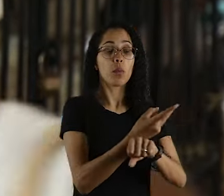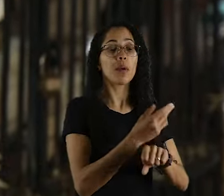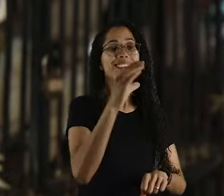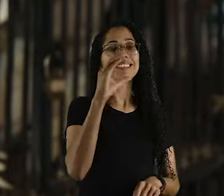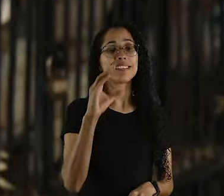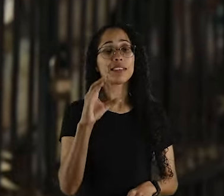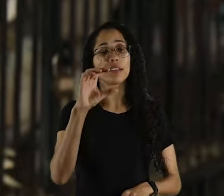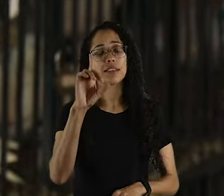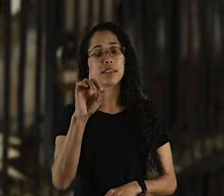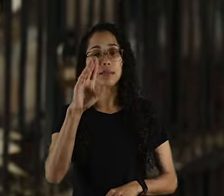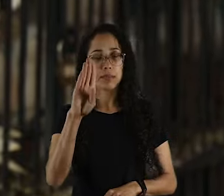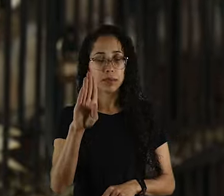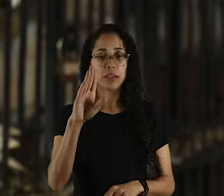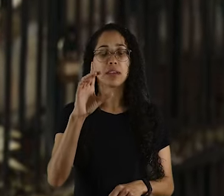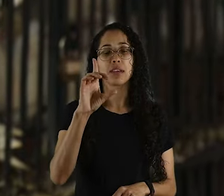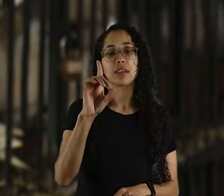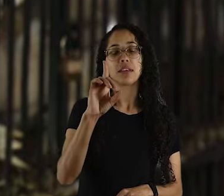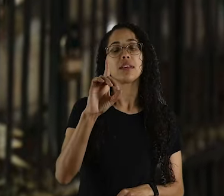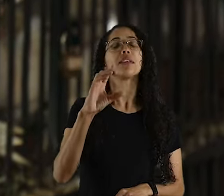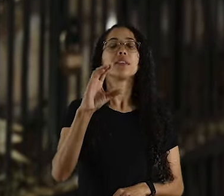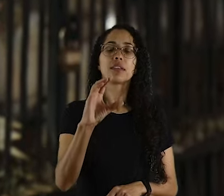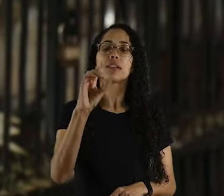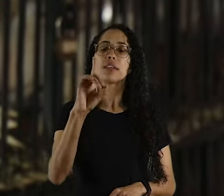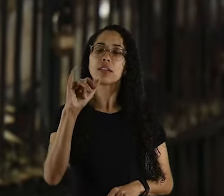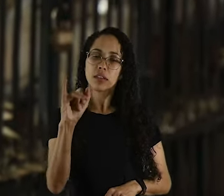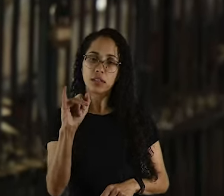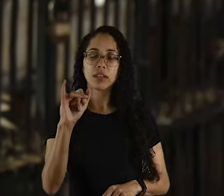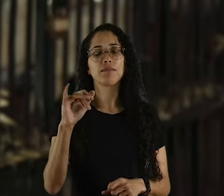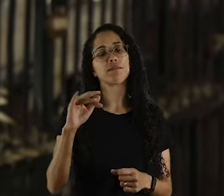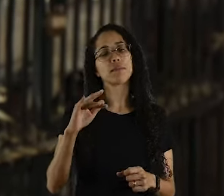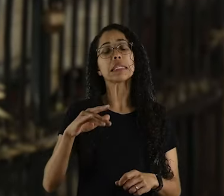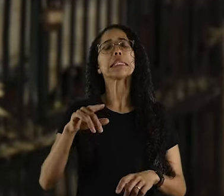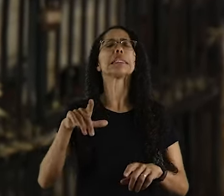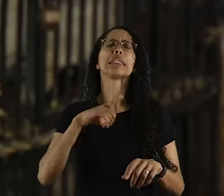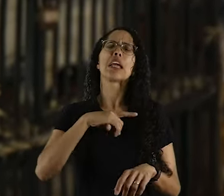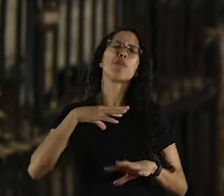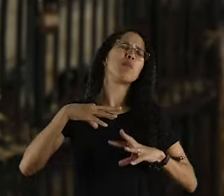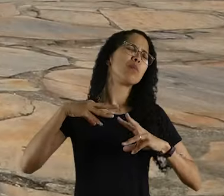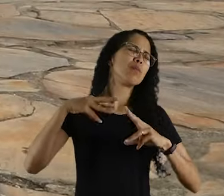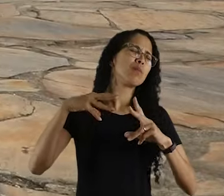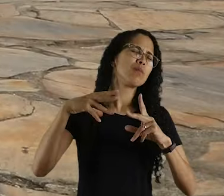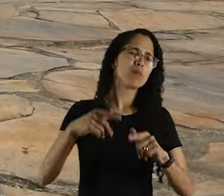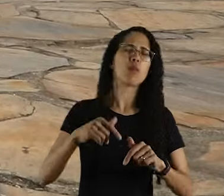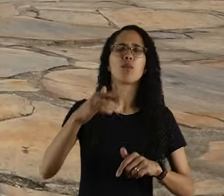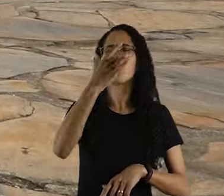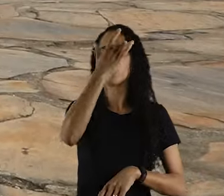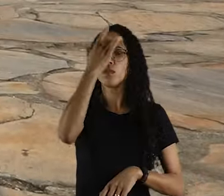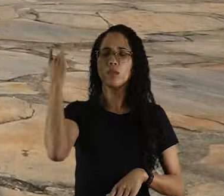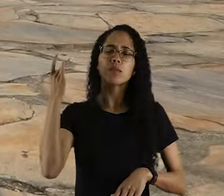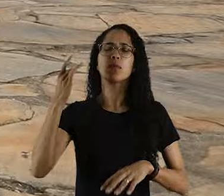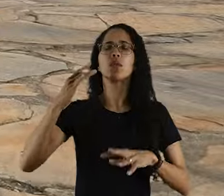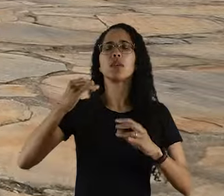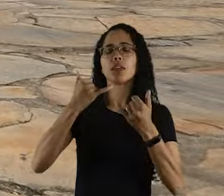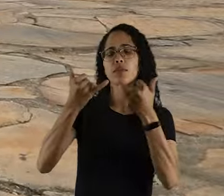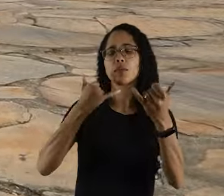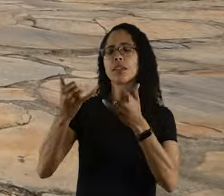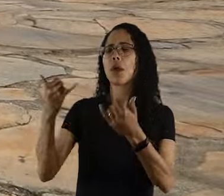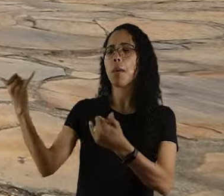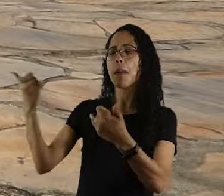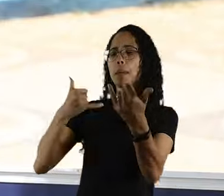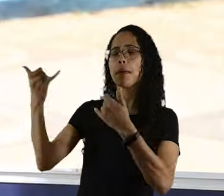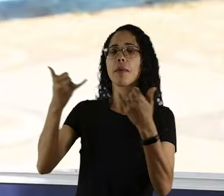CDB, um CDI, alguma coisa assim, procuro bastante informação. Hoje na internet você consegue bastante acesso a muito conteúdo, a